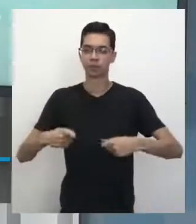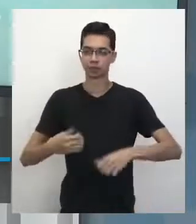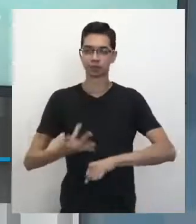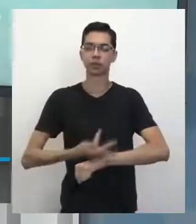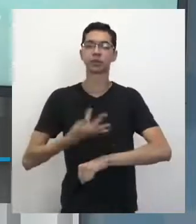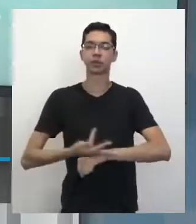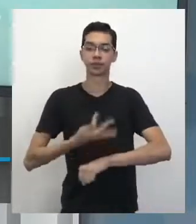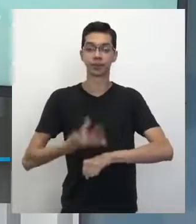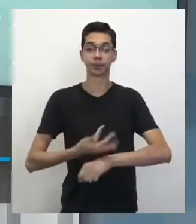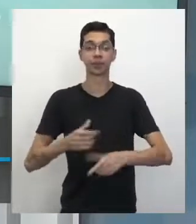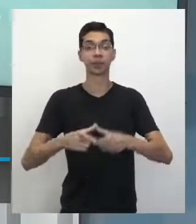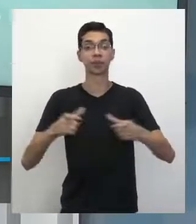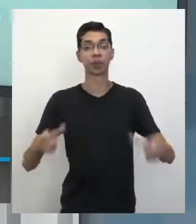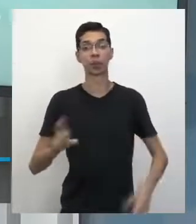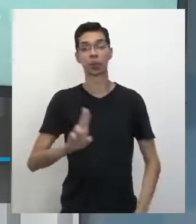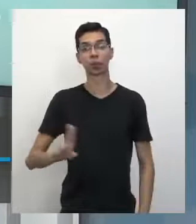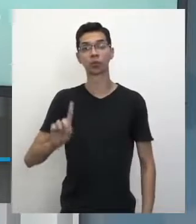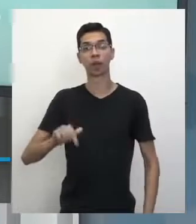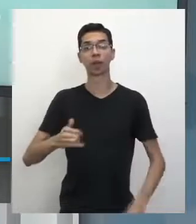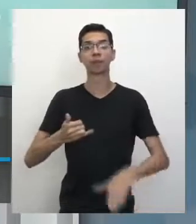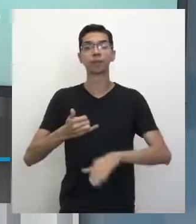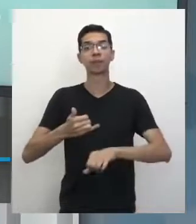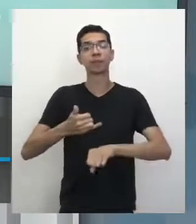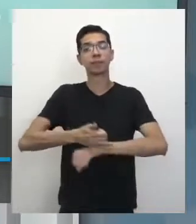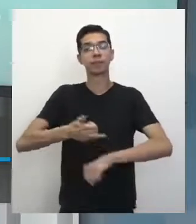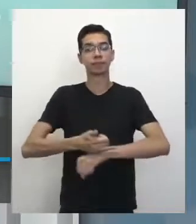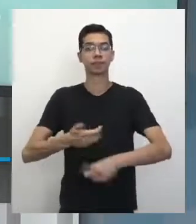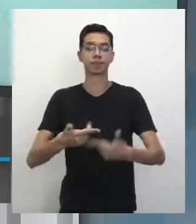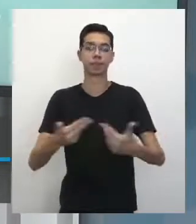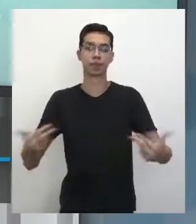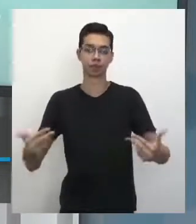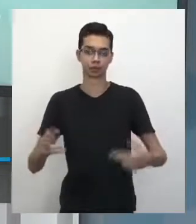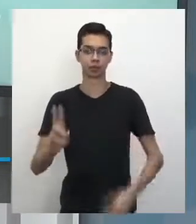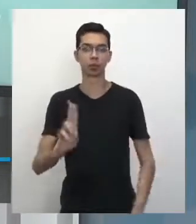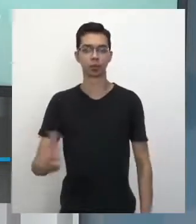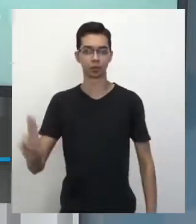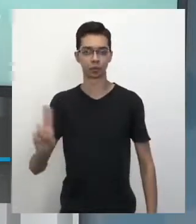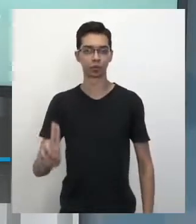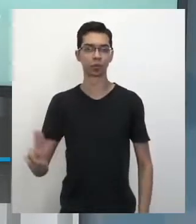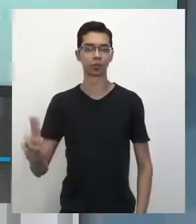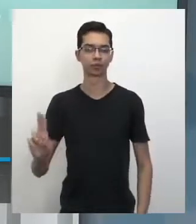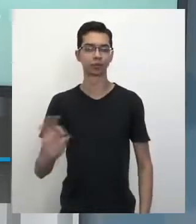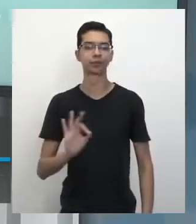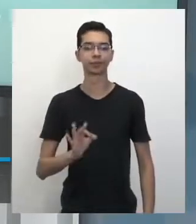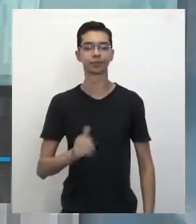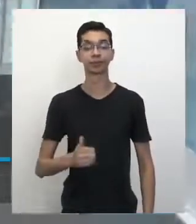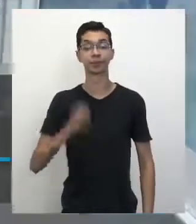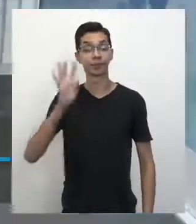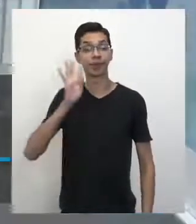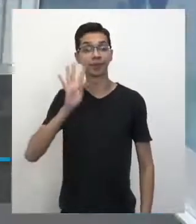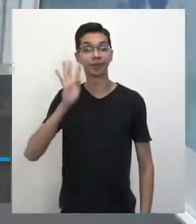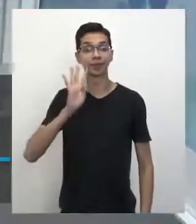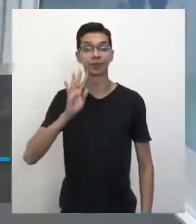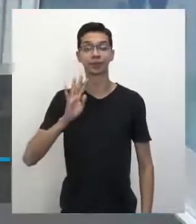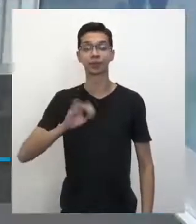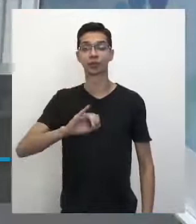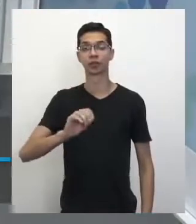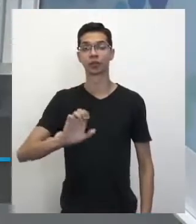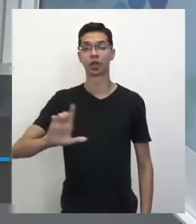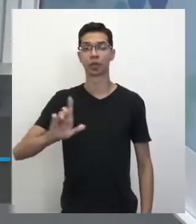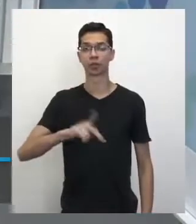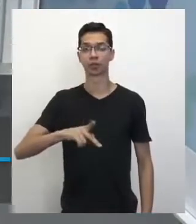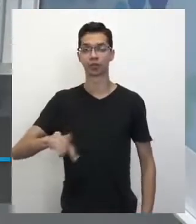maioria utiliza de ligas metálicas para isso mesmo, para realizar os implantes, né? Bacana. O pessoal comentou aqui para o Joel, né? Falou